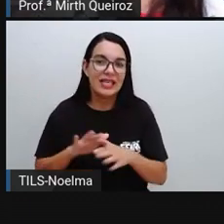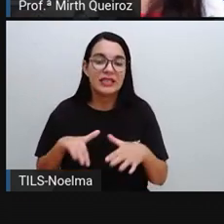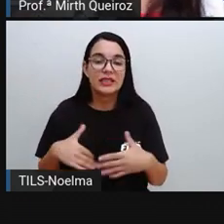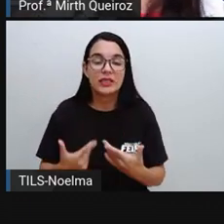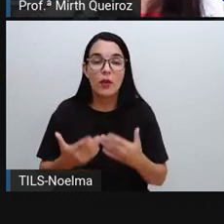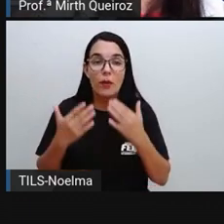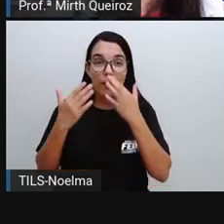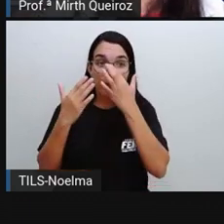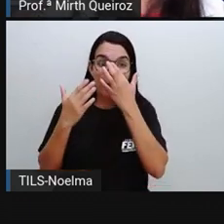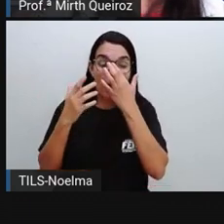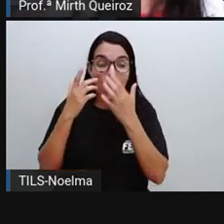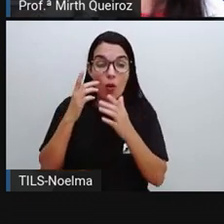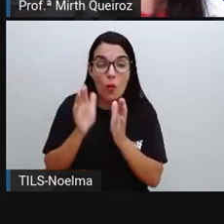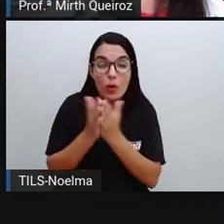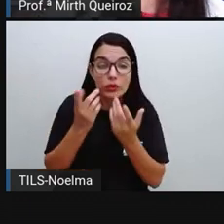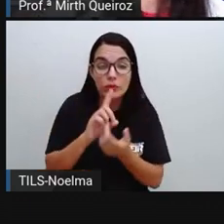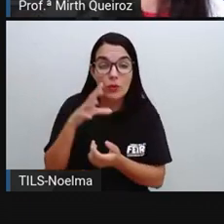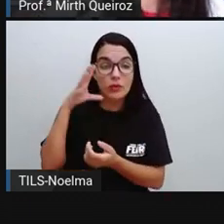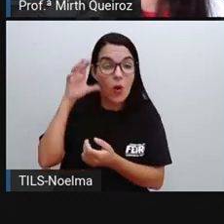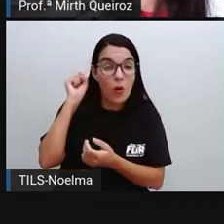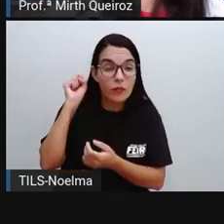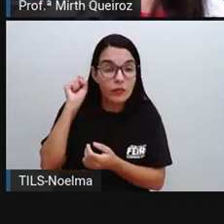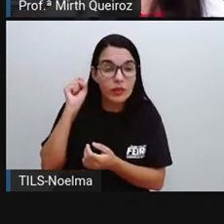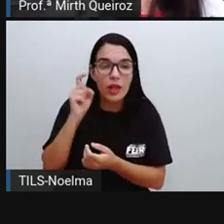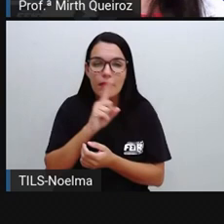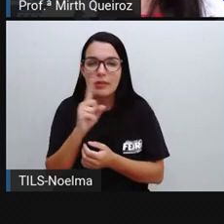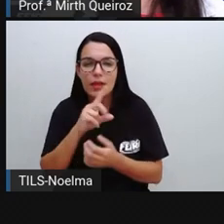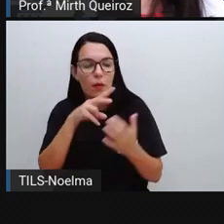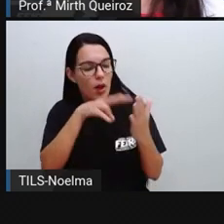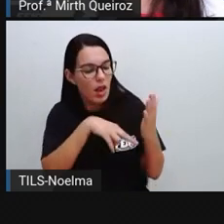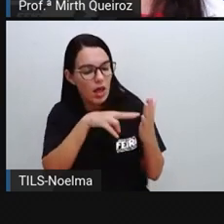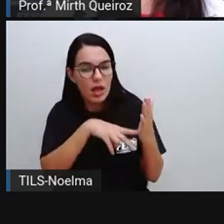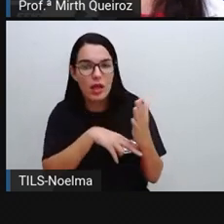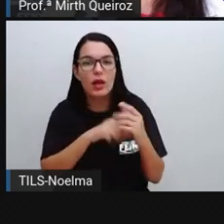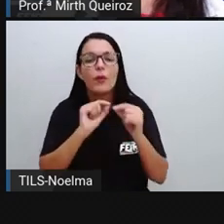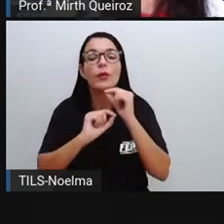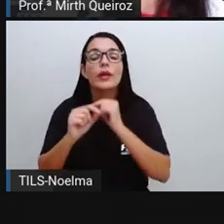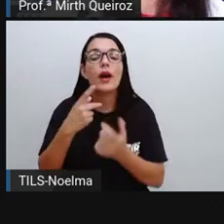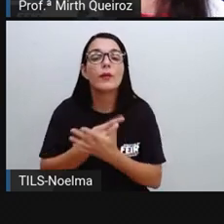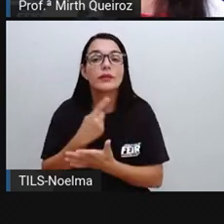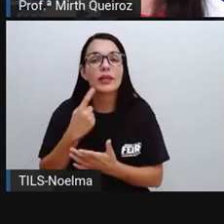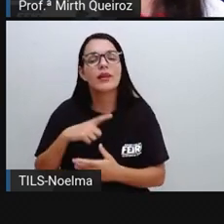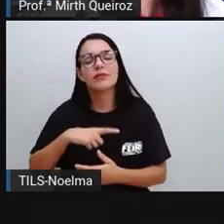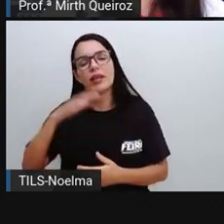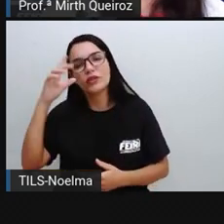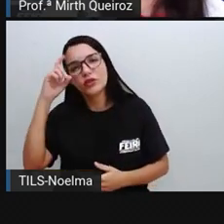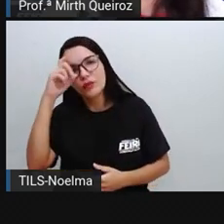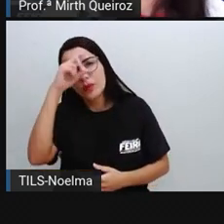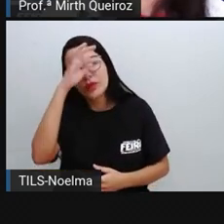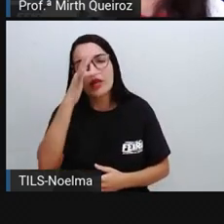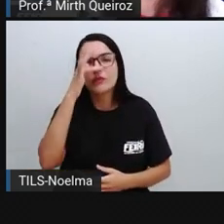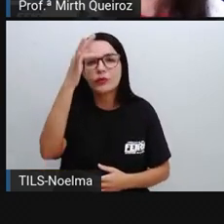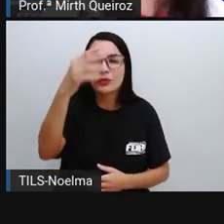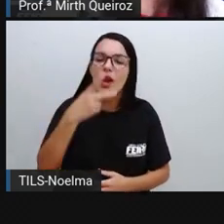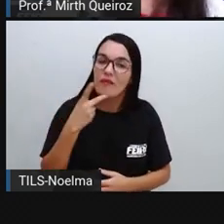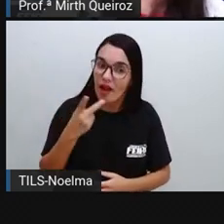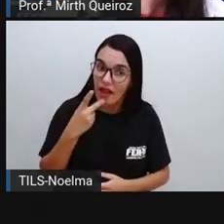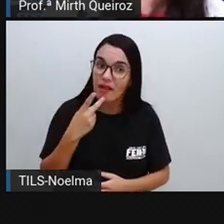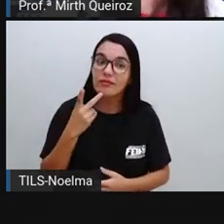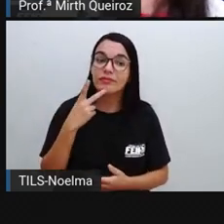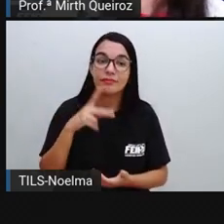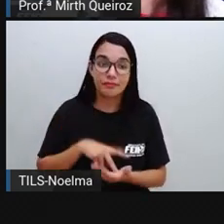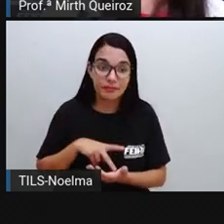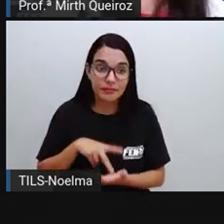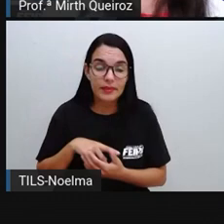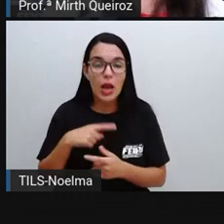não sabe ouvir, quando ela não lê também, ela vai ter dificuldade até mesmo em falar. A